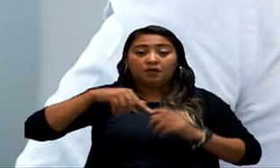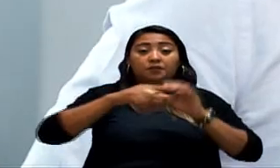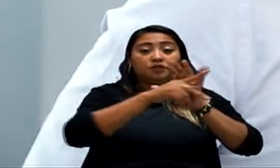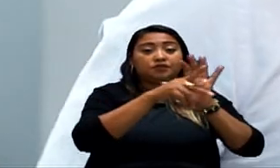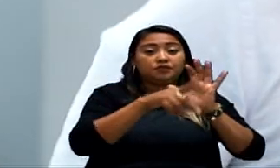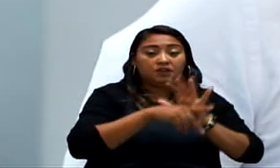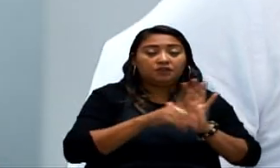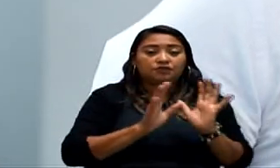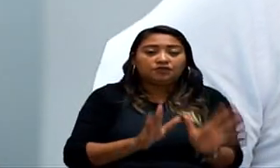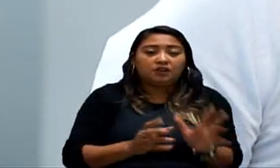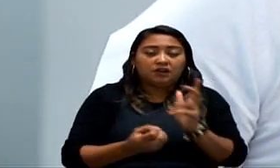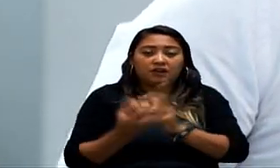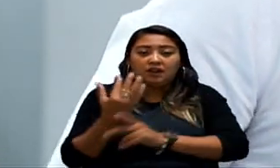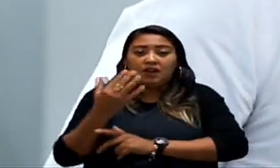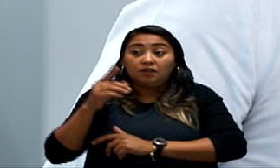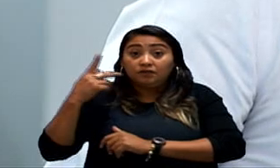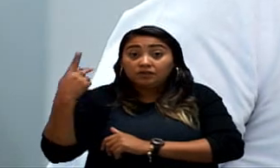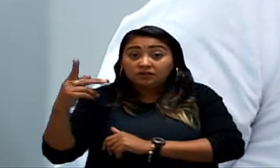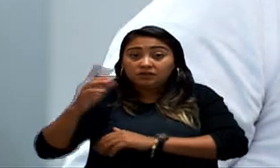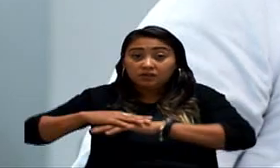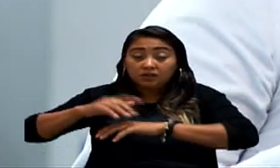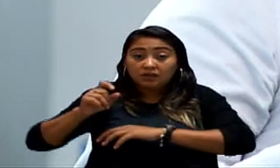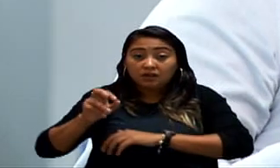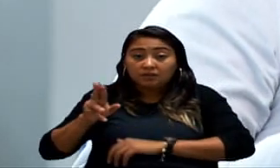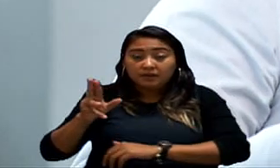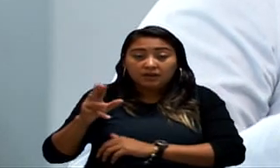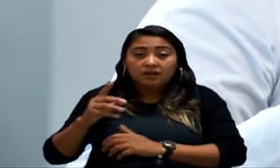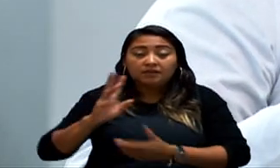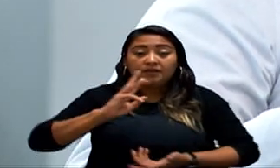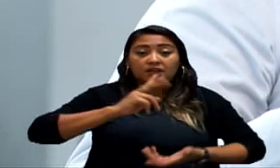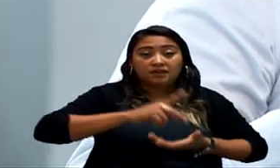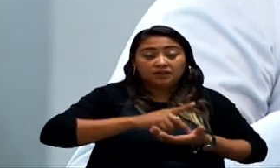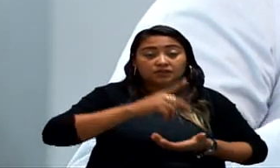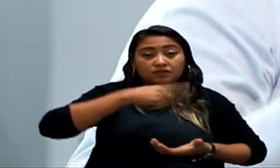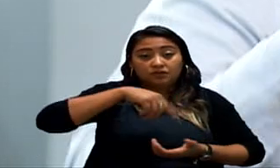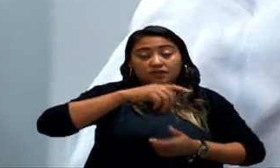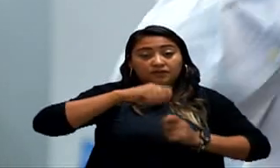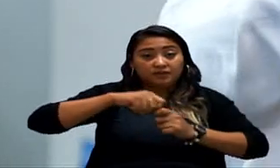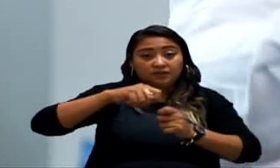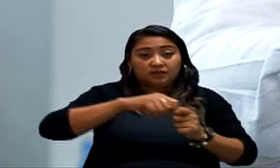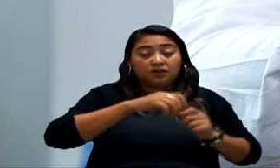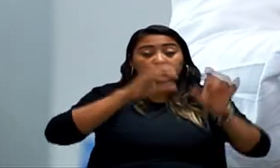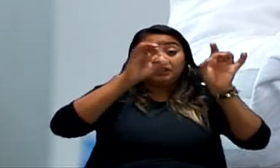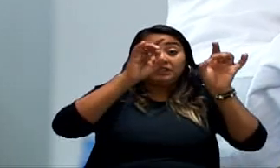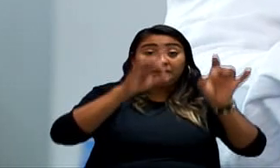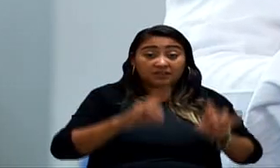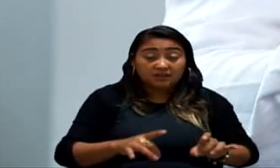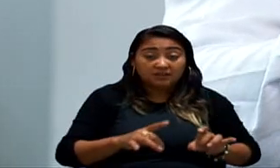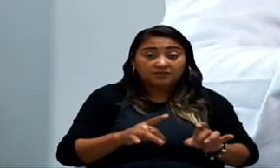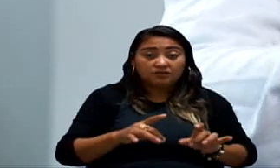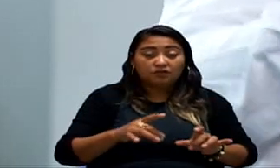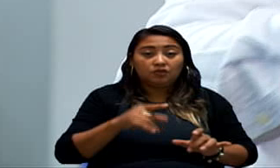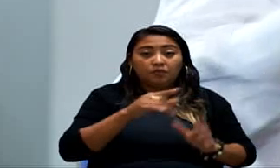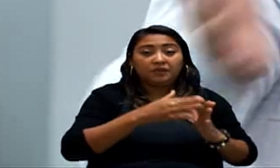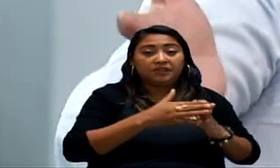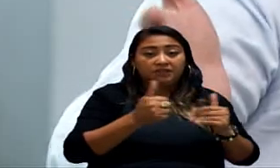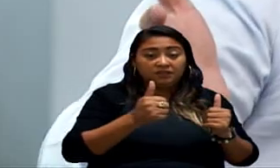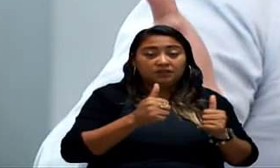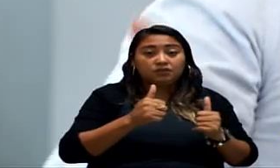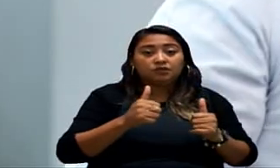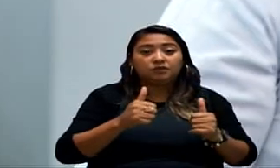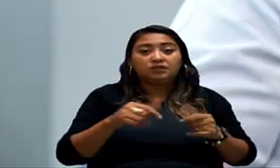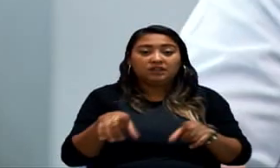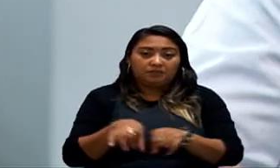já foi criado pelo senhor, na verdade, nós estamos fazendo um específico, né, um pedido específico,